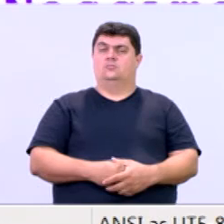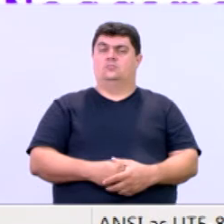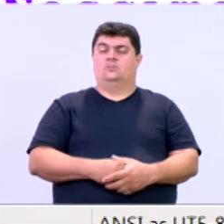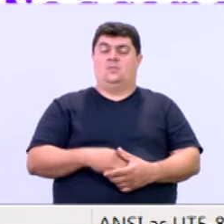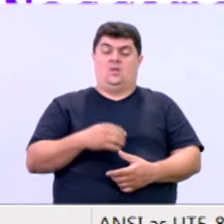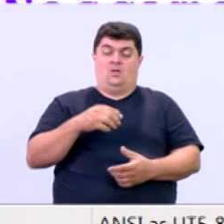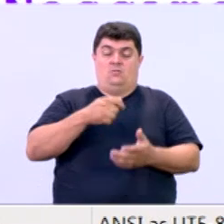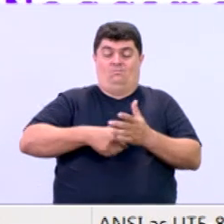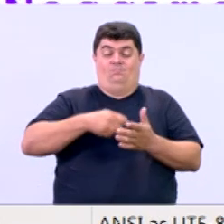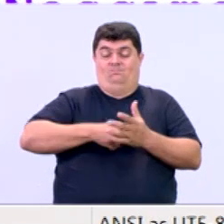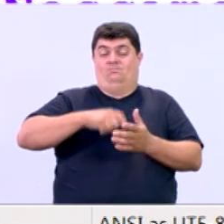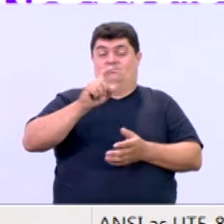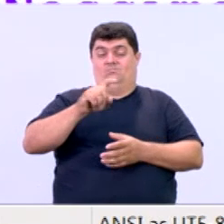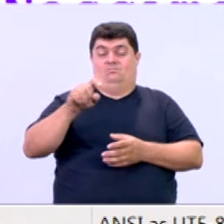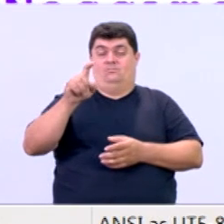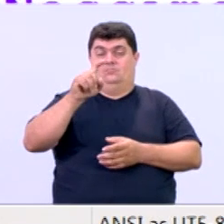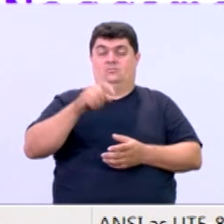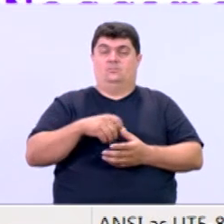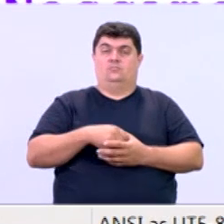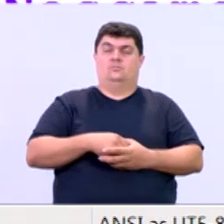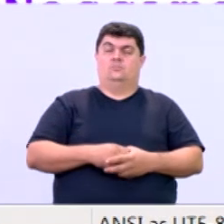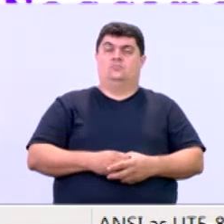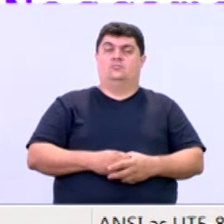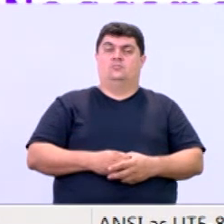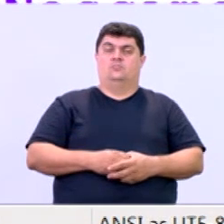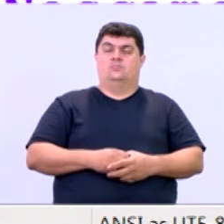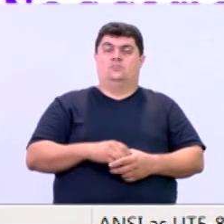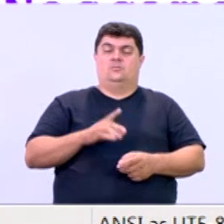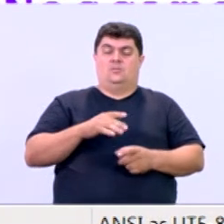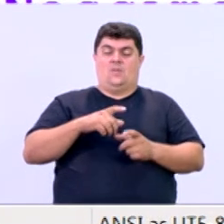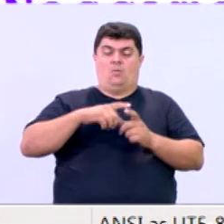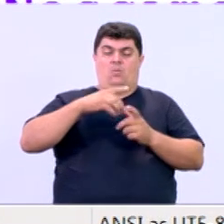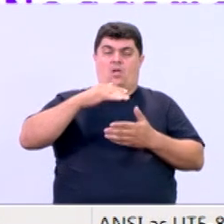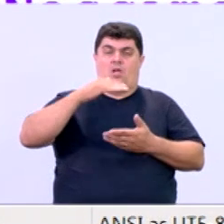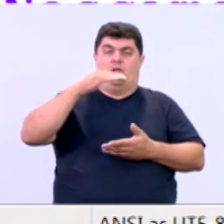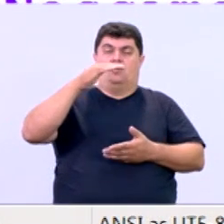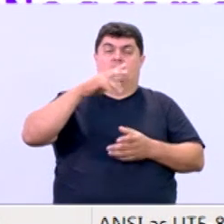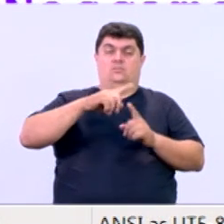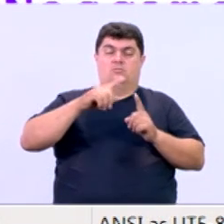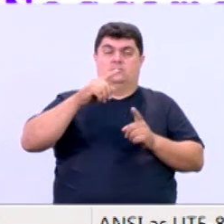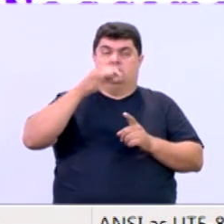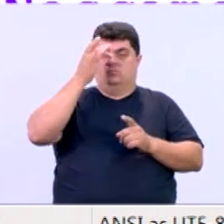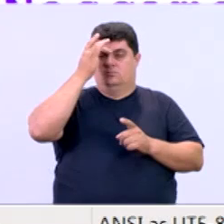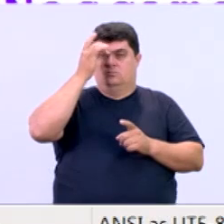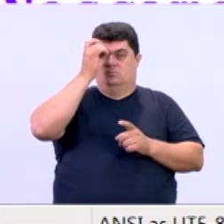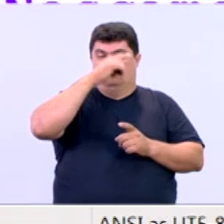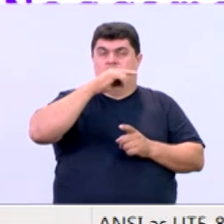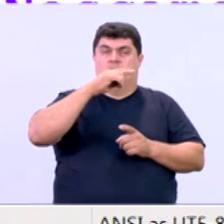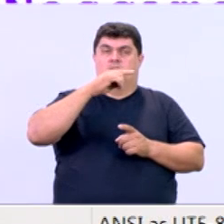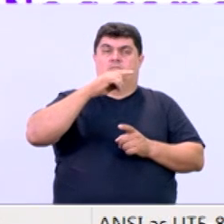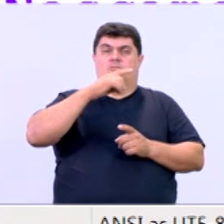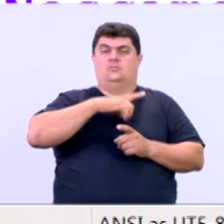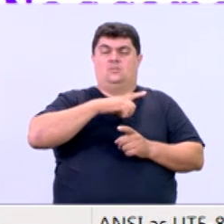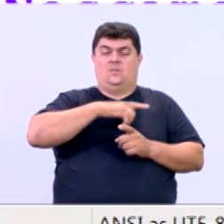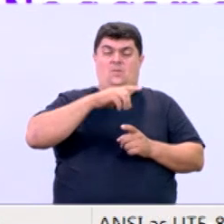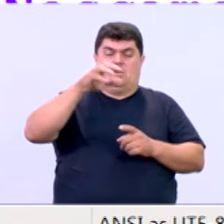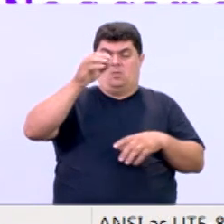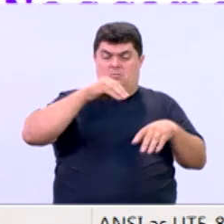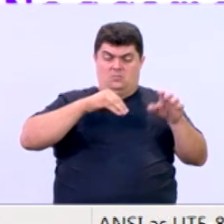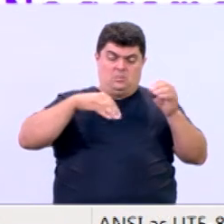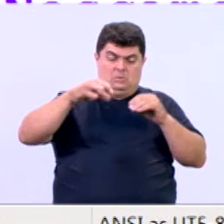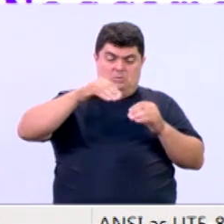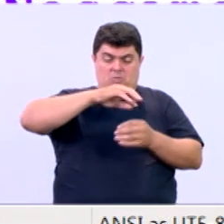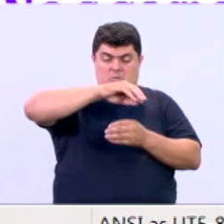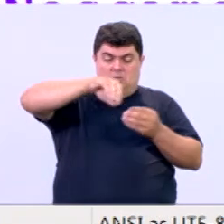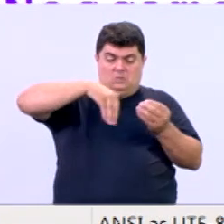obrigatório. Então, vocês vejam que o nosso formulário está aumentando a complexidade. Nós estamos colocando vários campos dentro